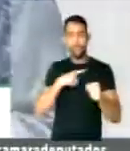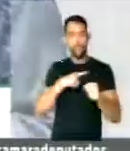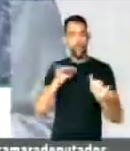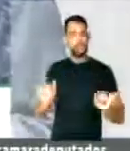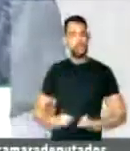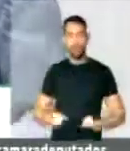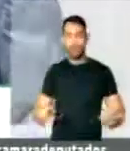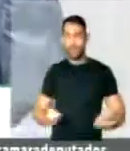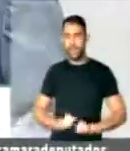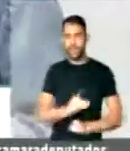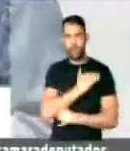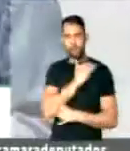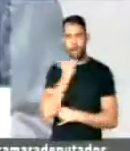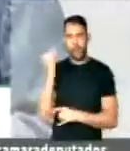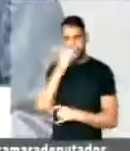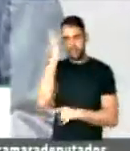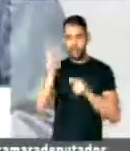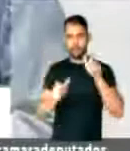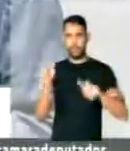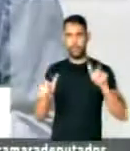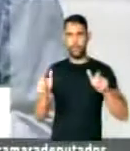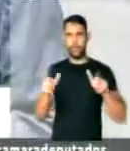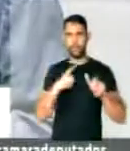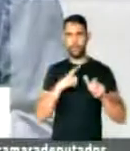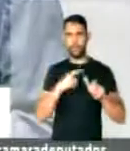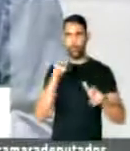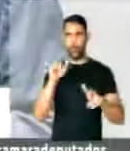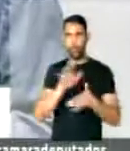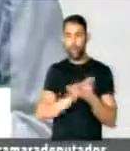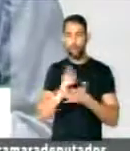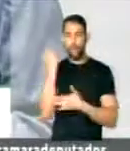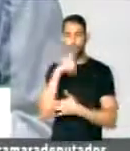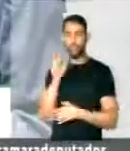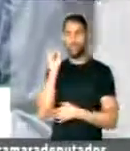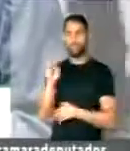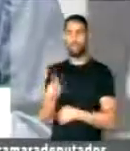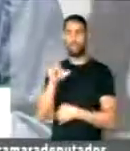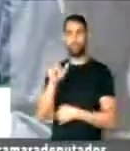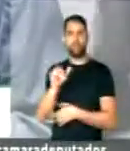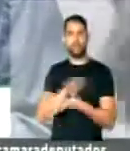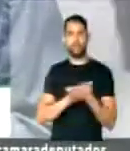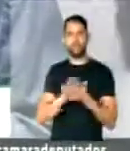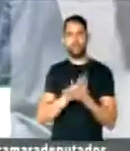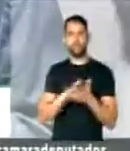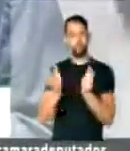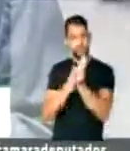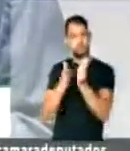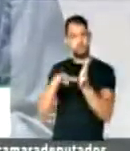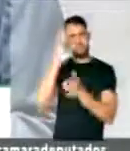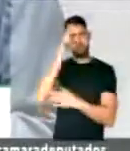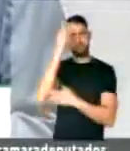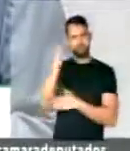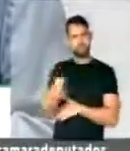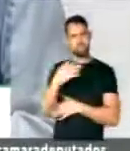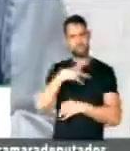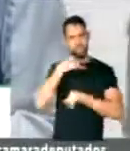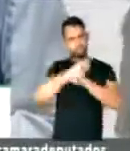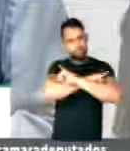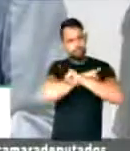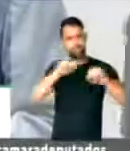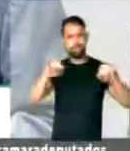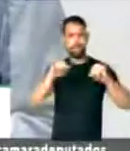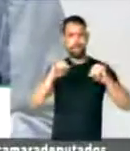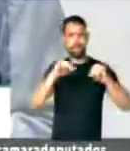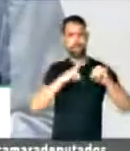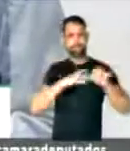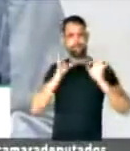Nunca mais essas pessoas haverão de se aposentar. Parabéns, Vossa Excelência, pelo pronunciamento e